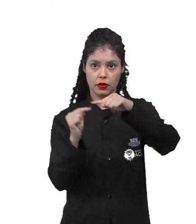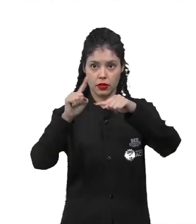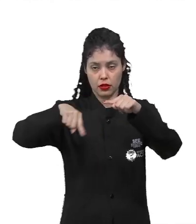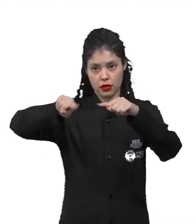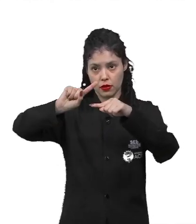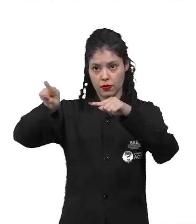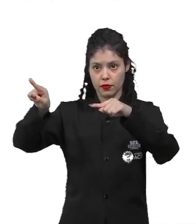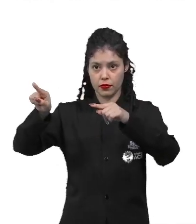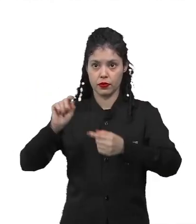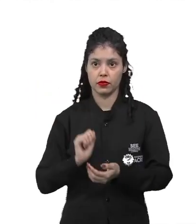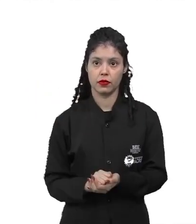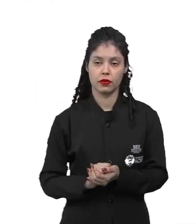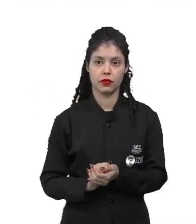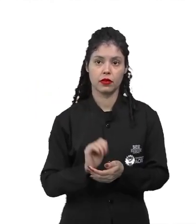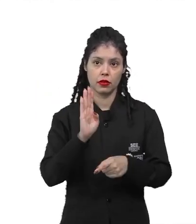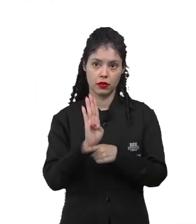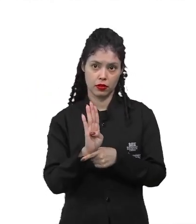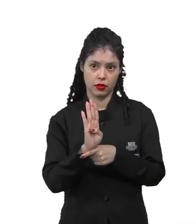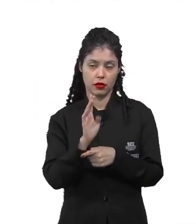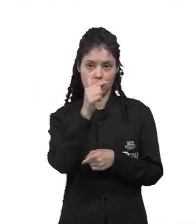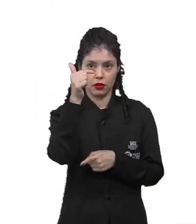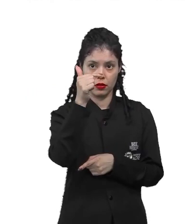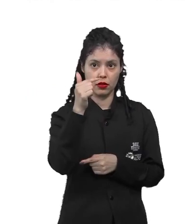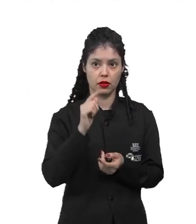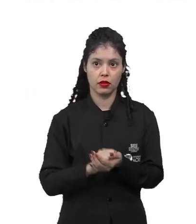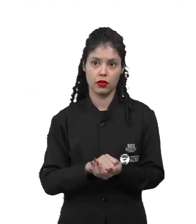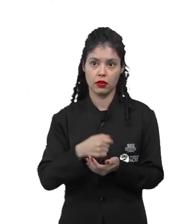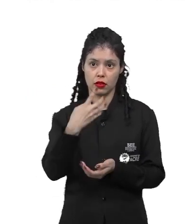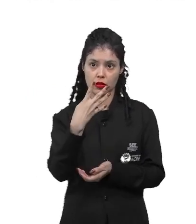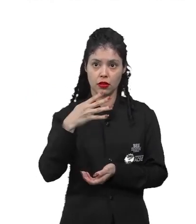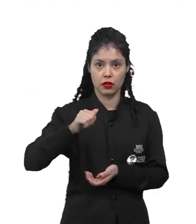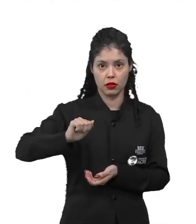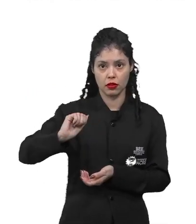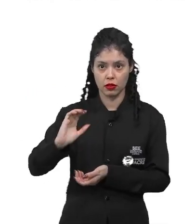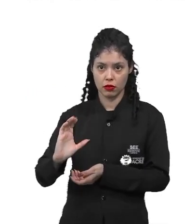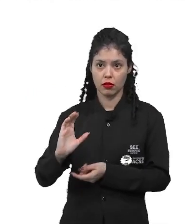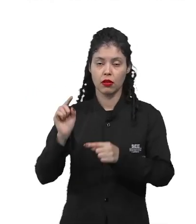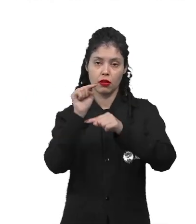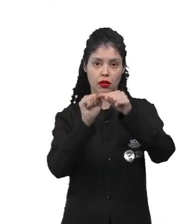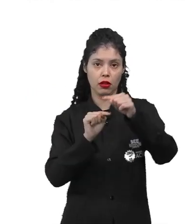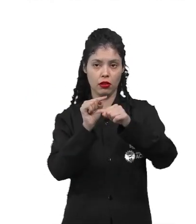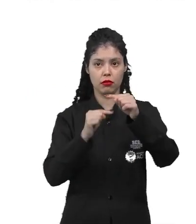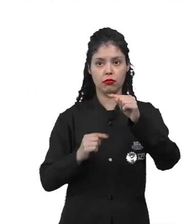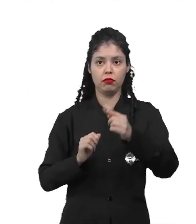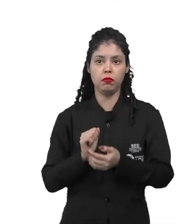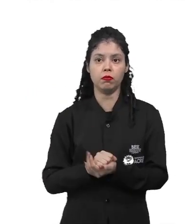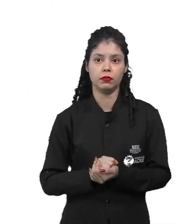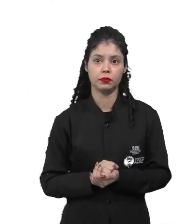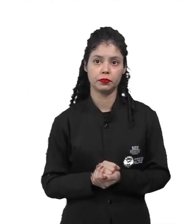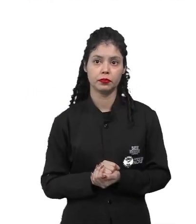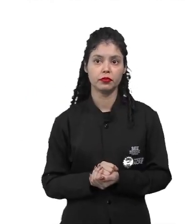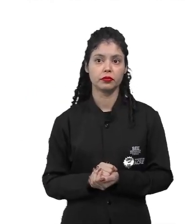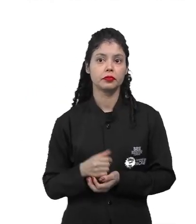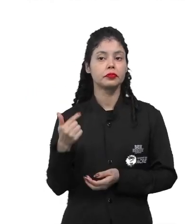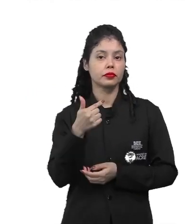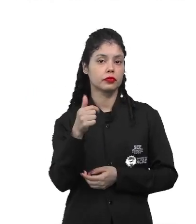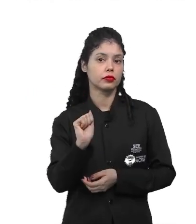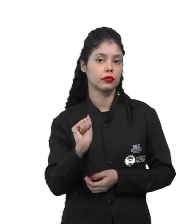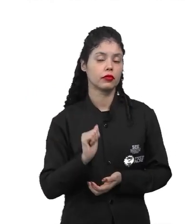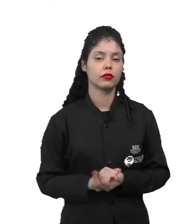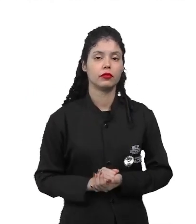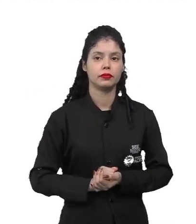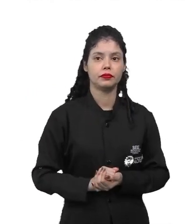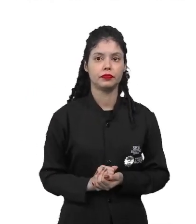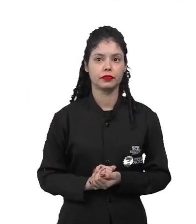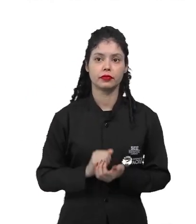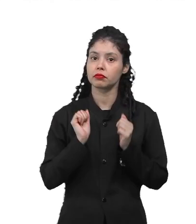menos, raiz quadrada de b ao quadrado, 4ac, dividido, ó, aqui, ó, por 2a. Eu posso